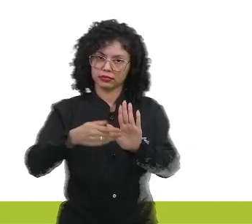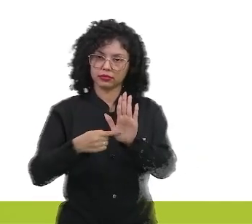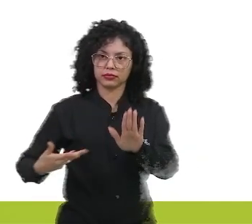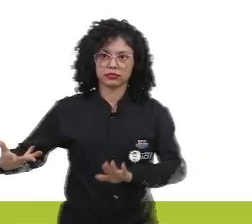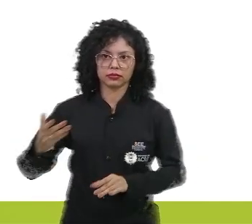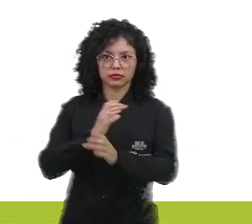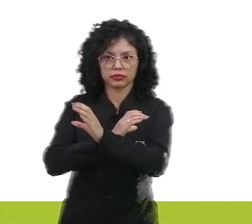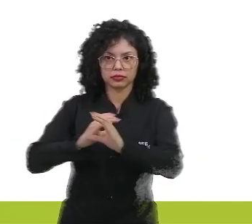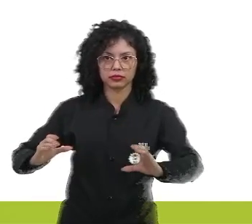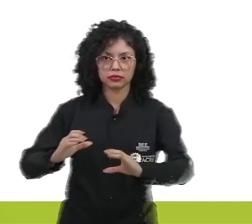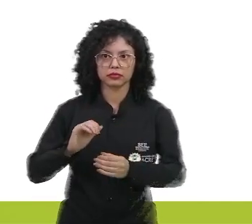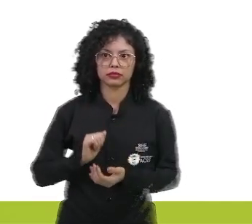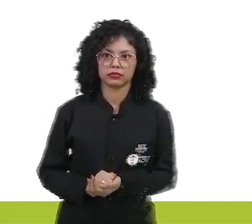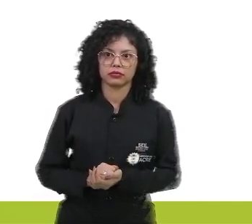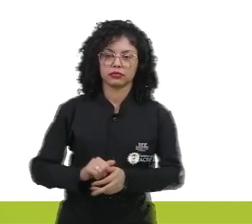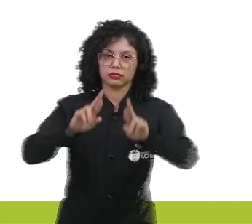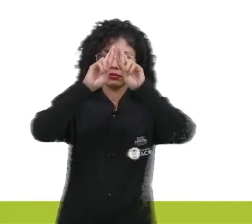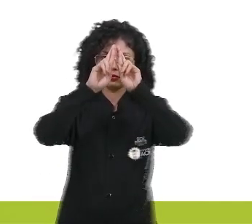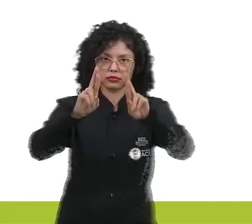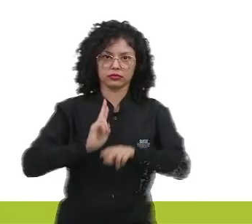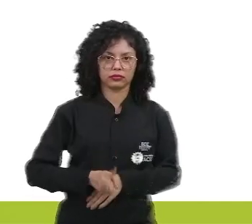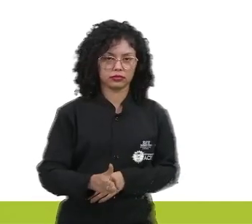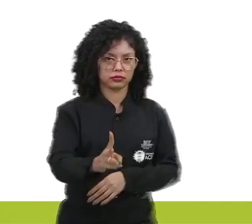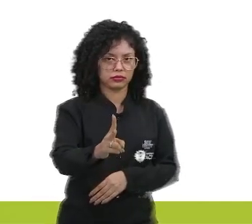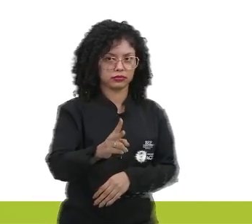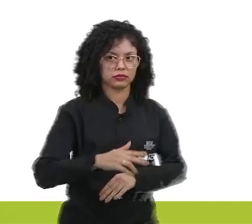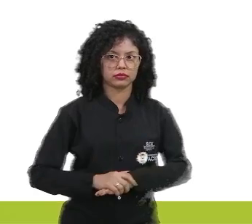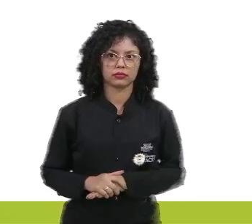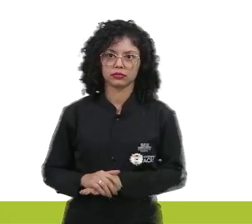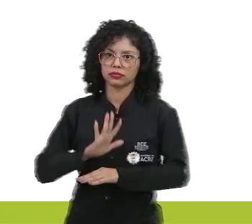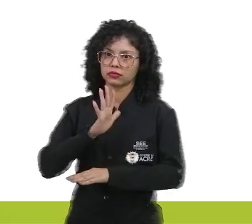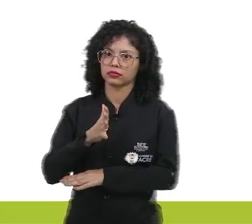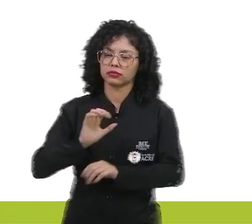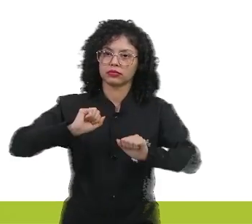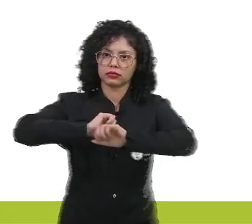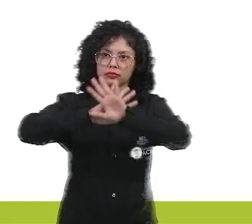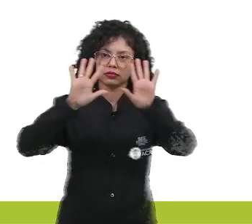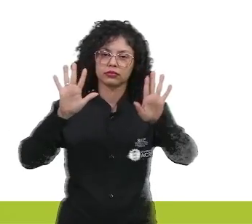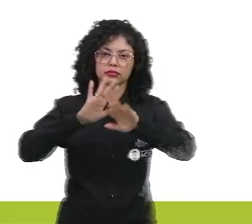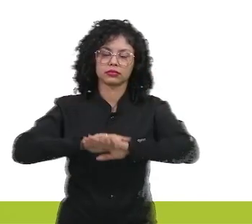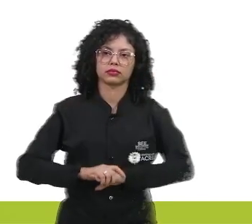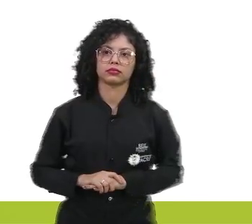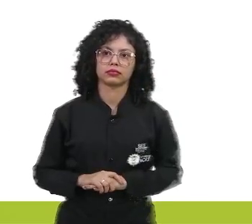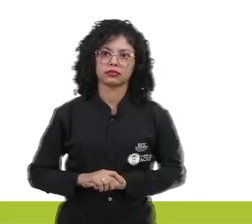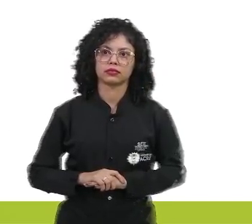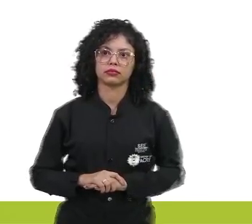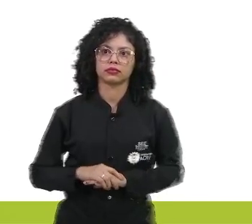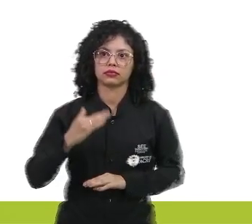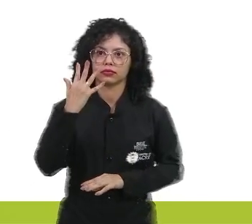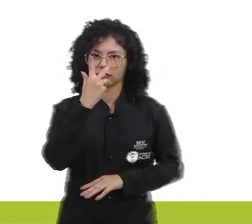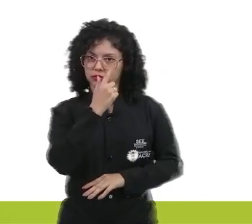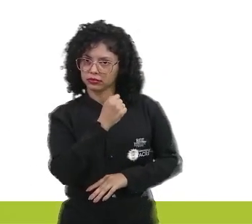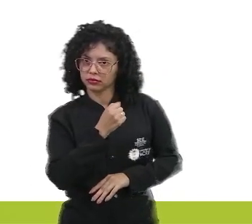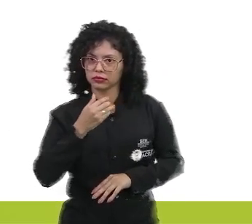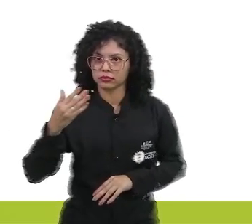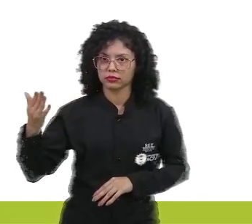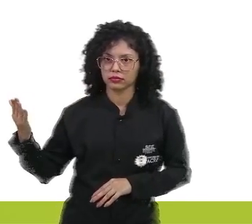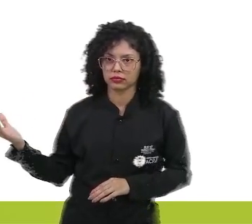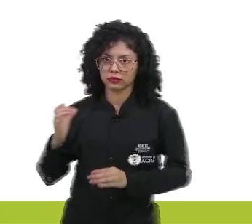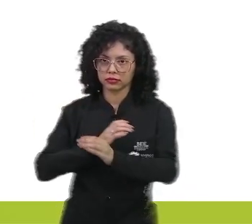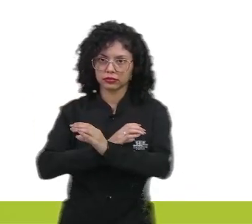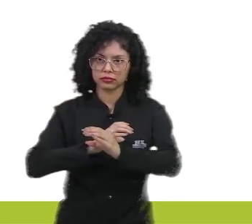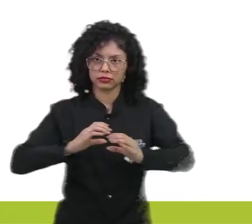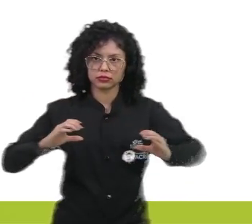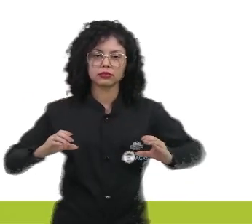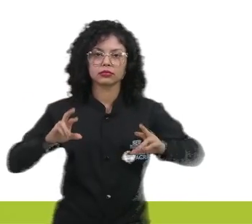base sólida da confiança, respeito mútuo. Aqui eu já vou deixar bem grifado, bem bonito para vocês.